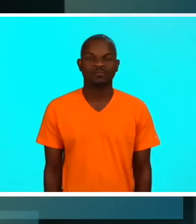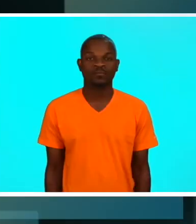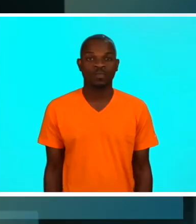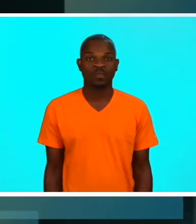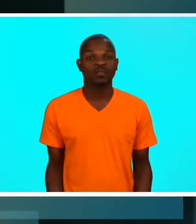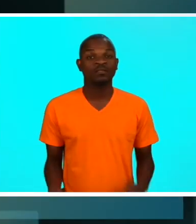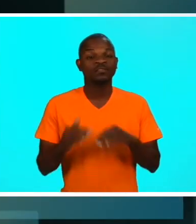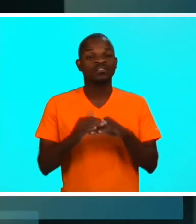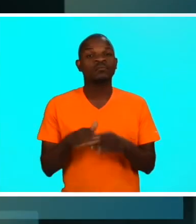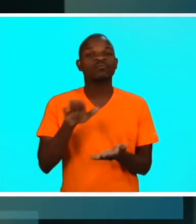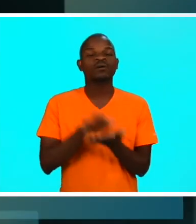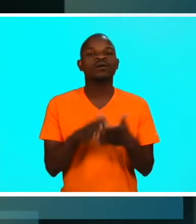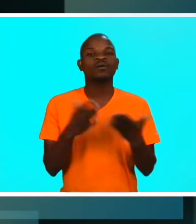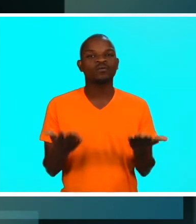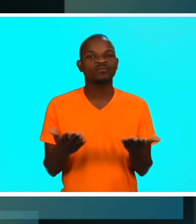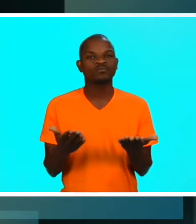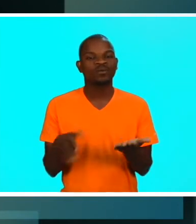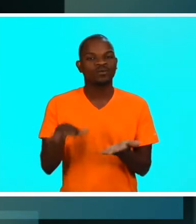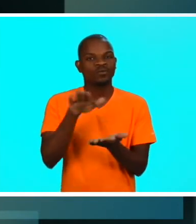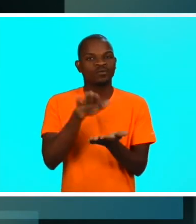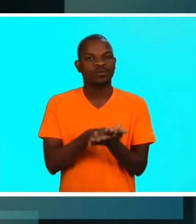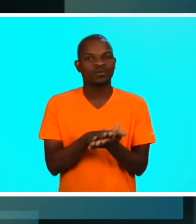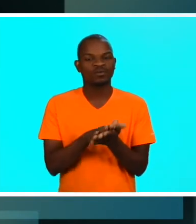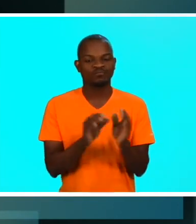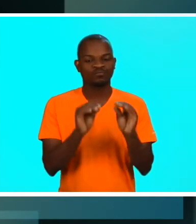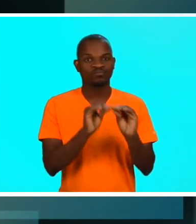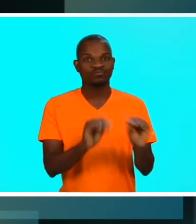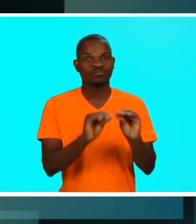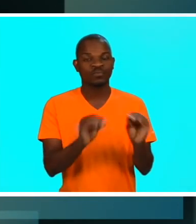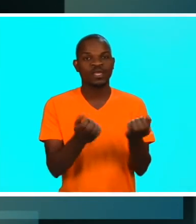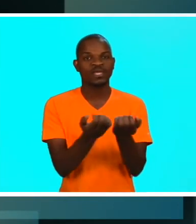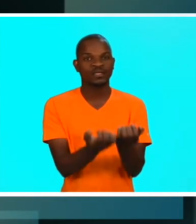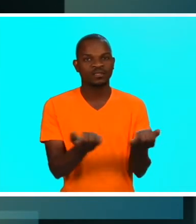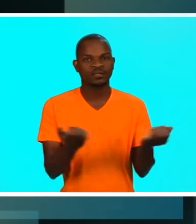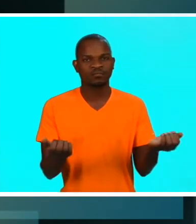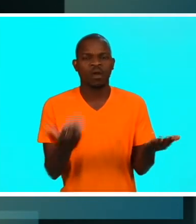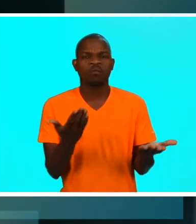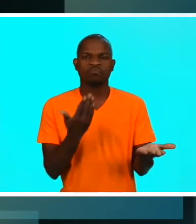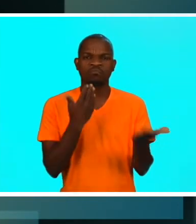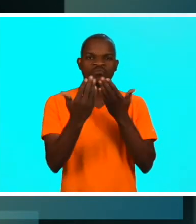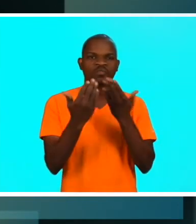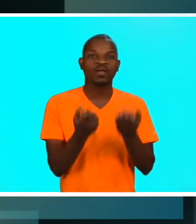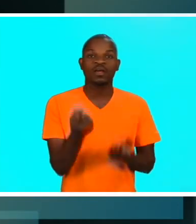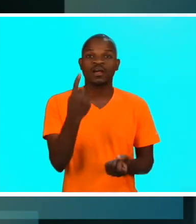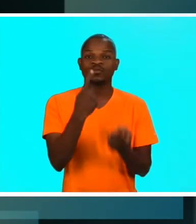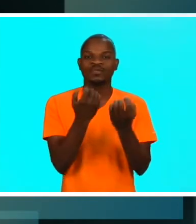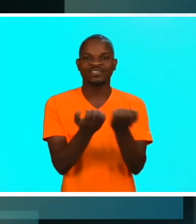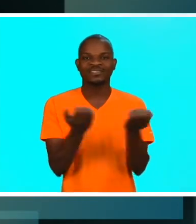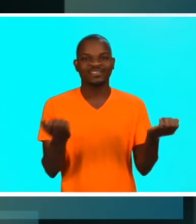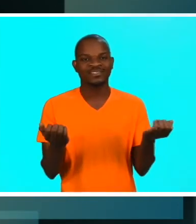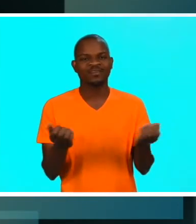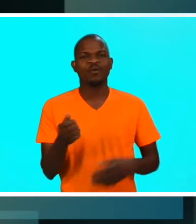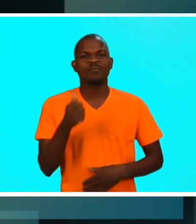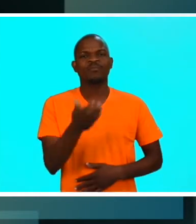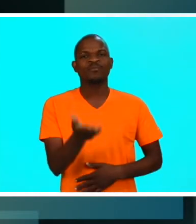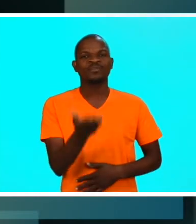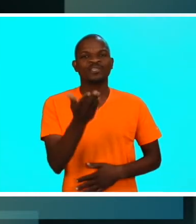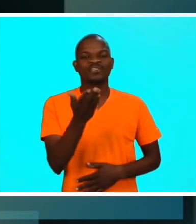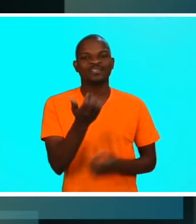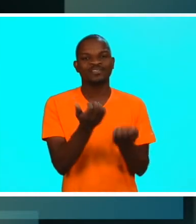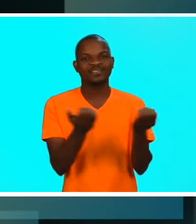Estamos aqui numa das creches, caso. Vamos conversar com alguns meninos. Bom dia,